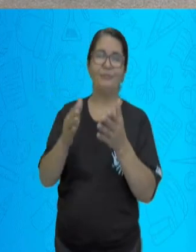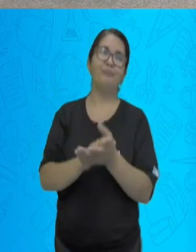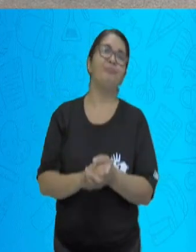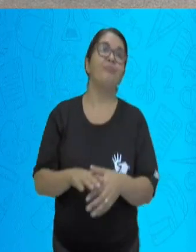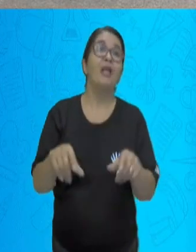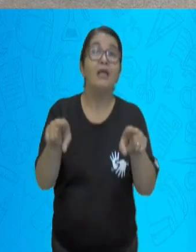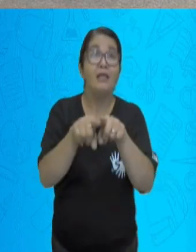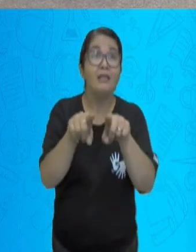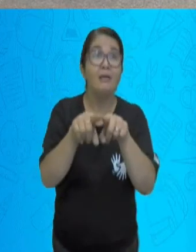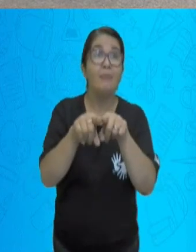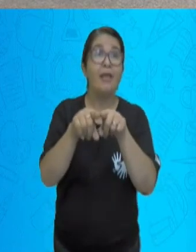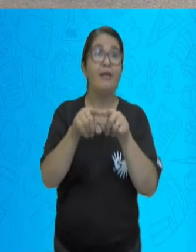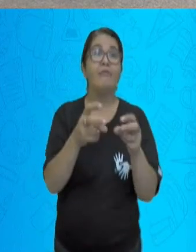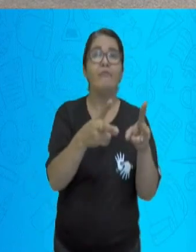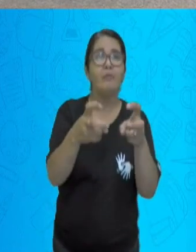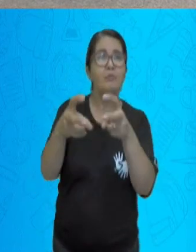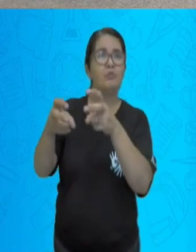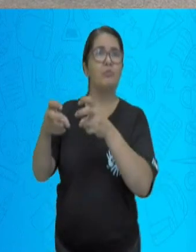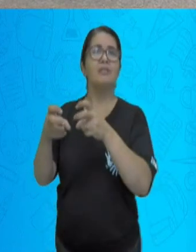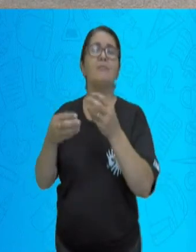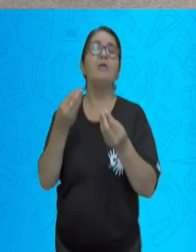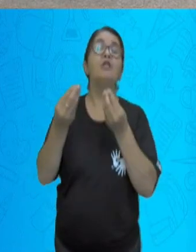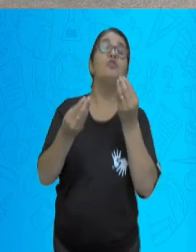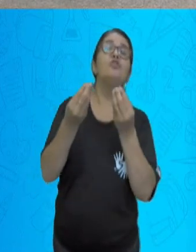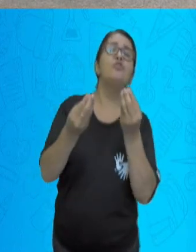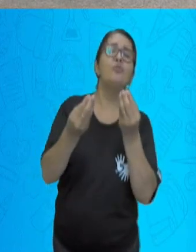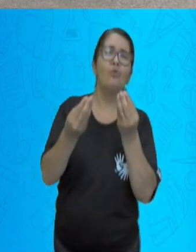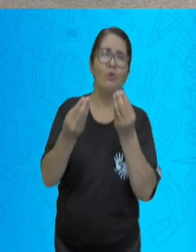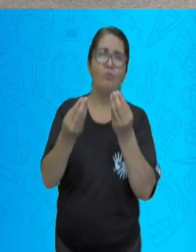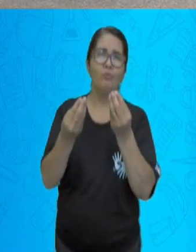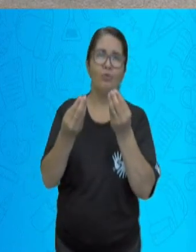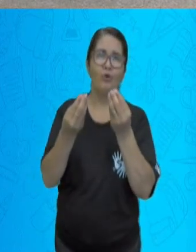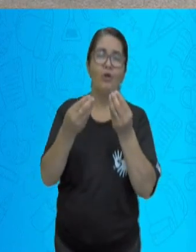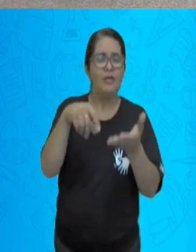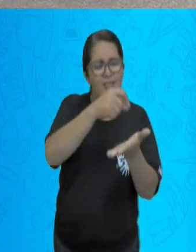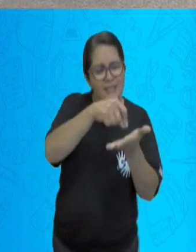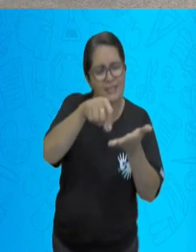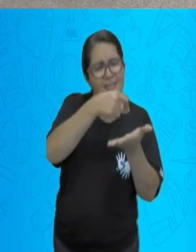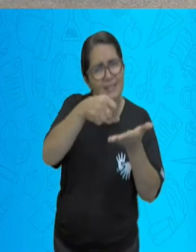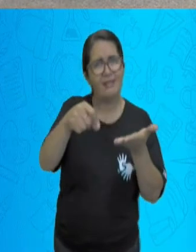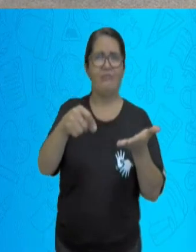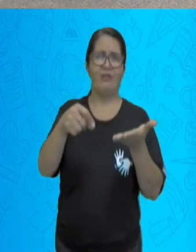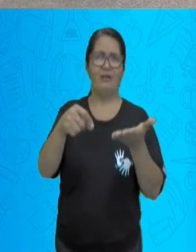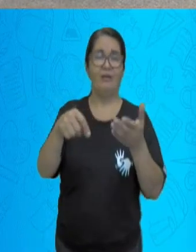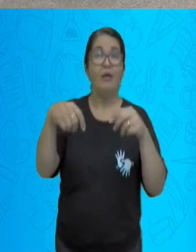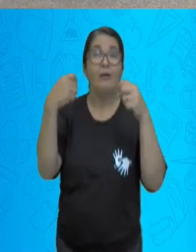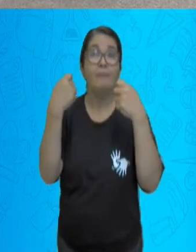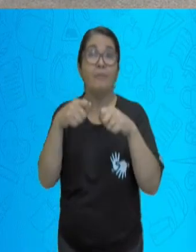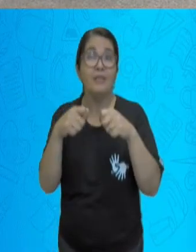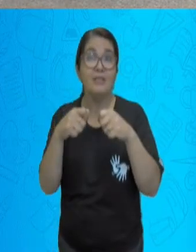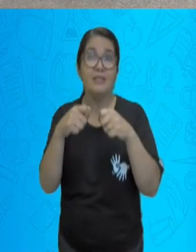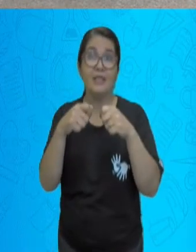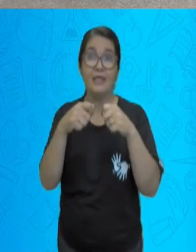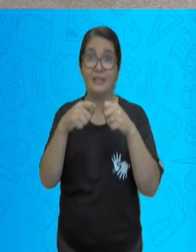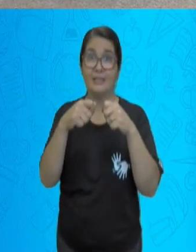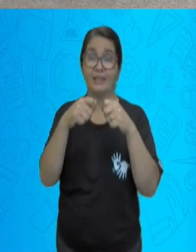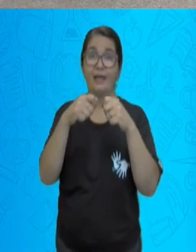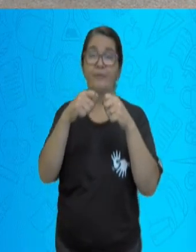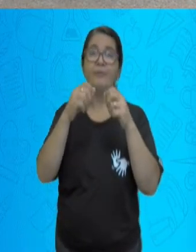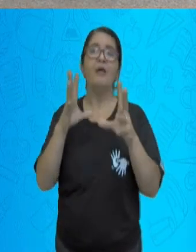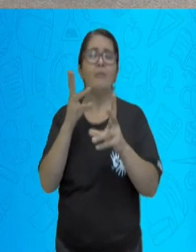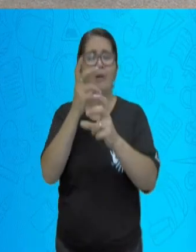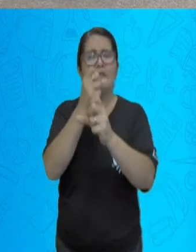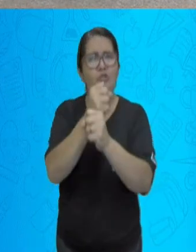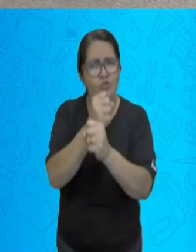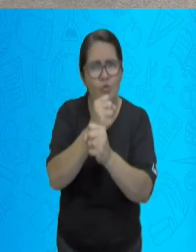a desinência M no final, a gente acrescenta o S, só que ele tem uma troca. De M, ele passa